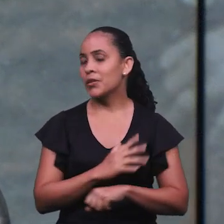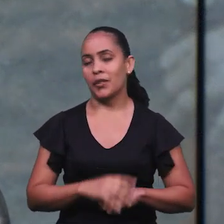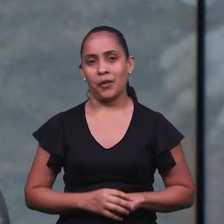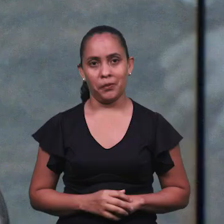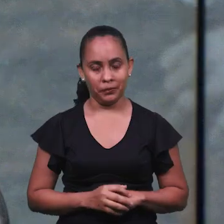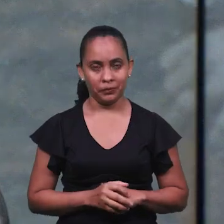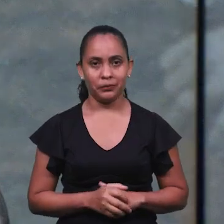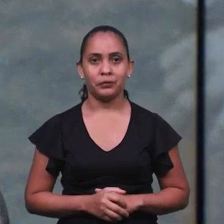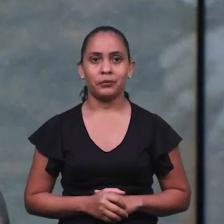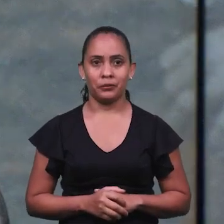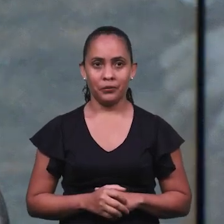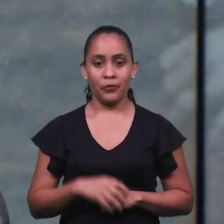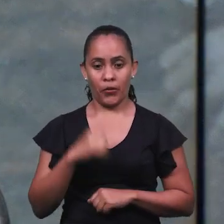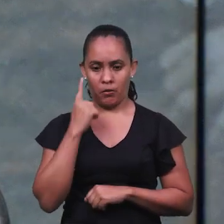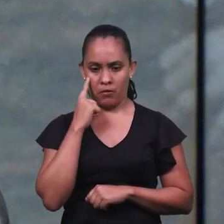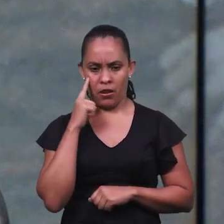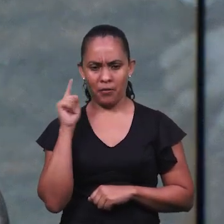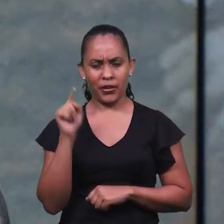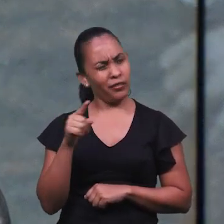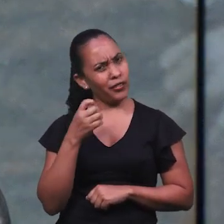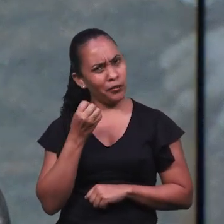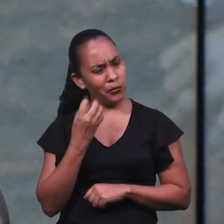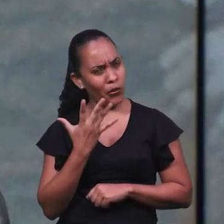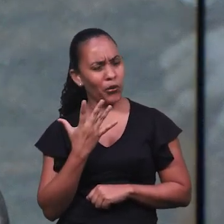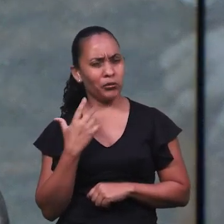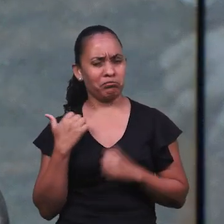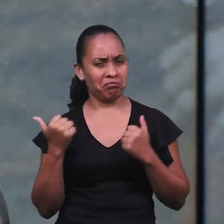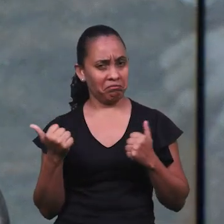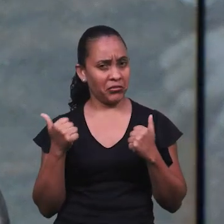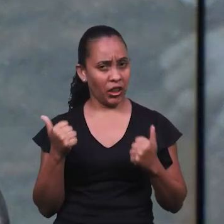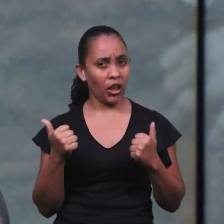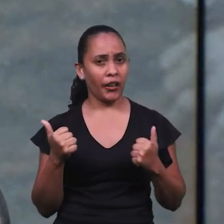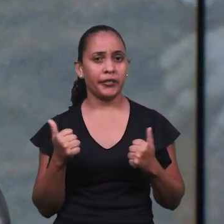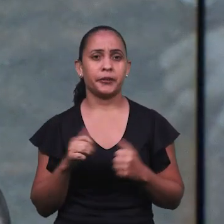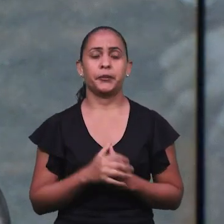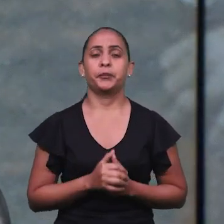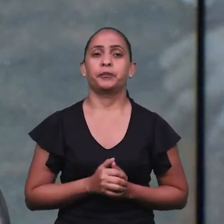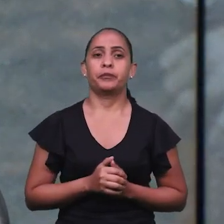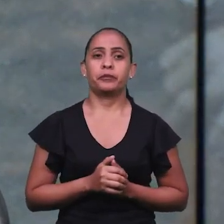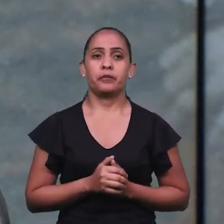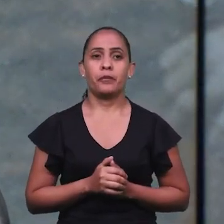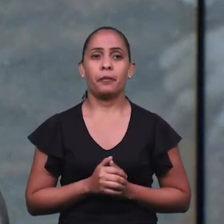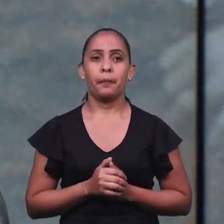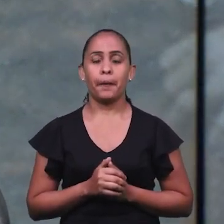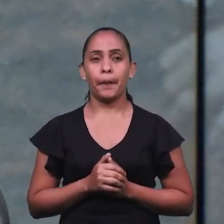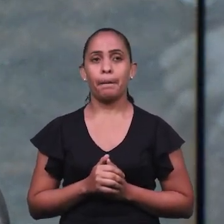até. Olhar para aquilo ali, que bom, tá tudo certo, que coisa boa,